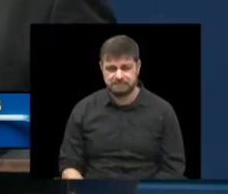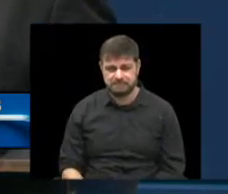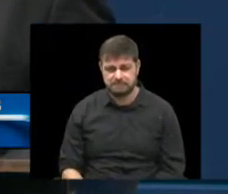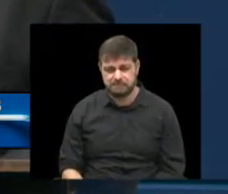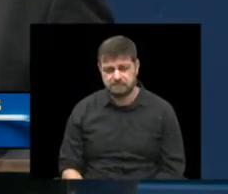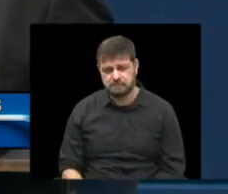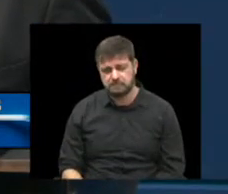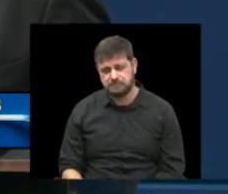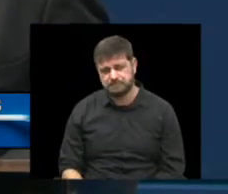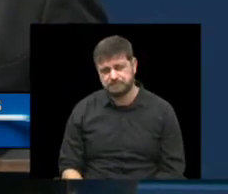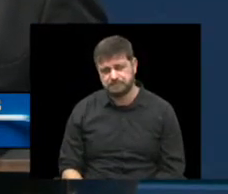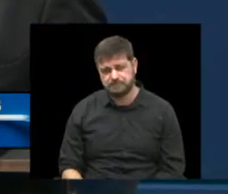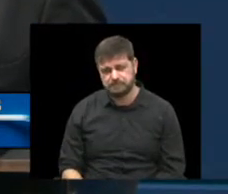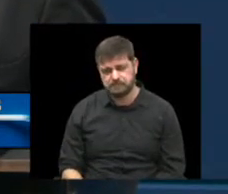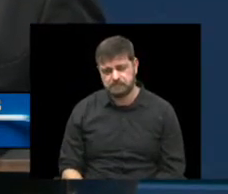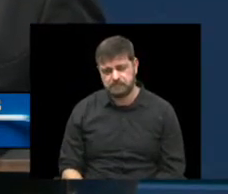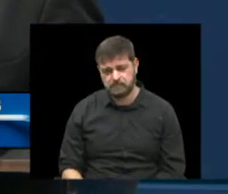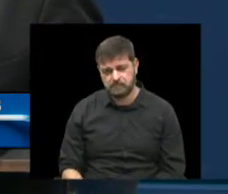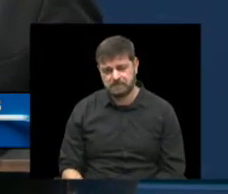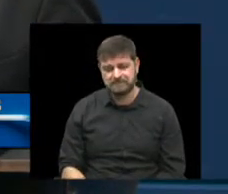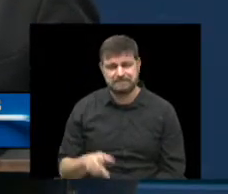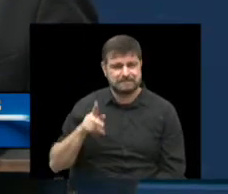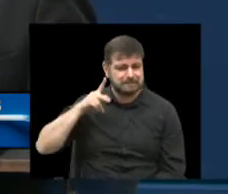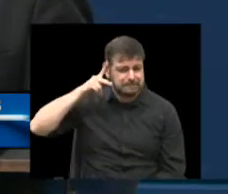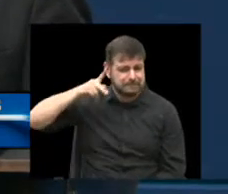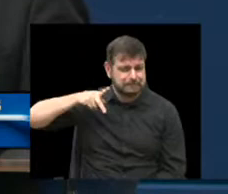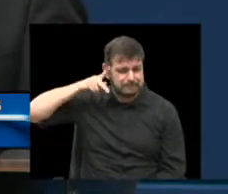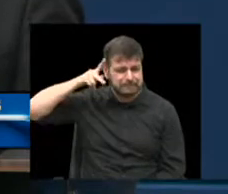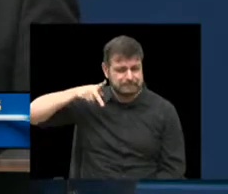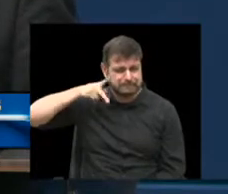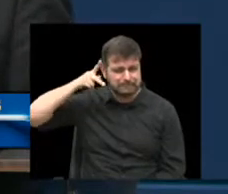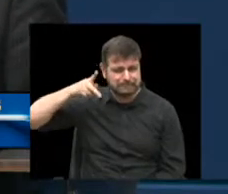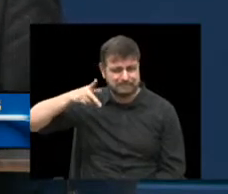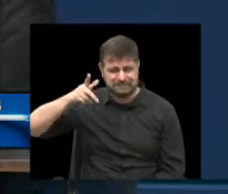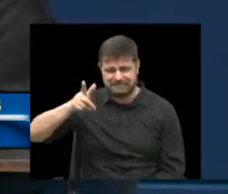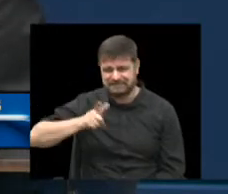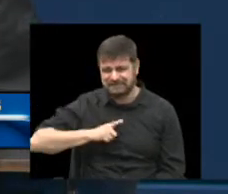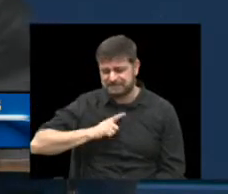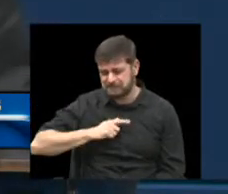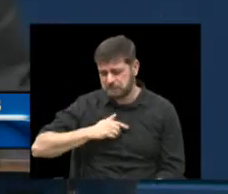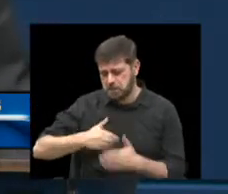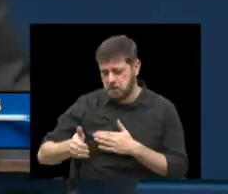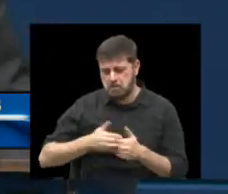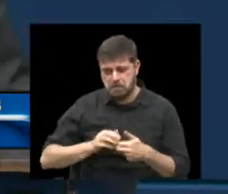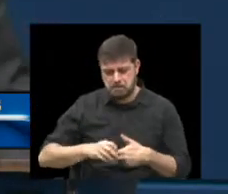Aonde, professor Alberto, o choque político está em todas as instâncias de poder.